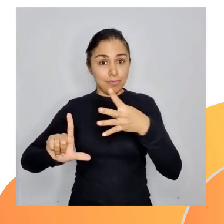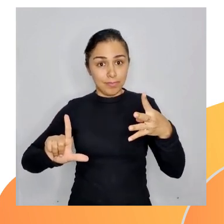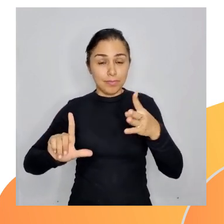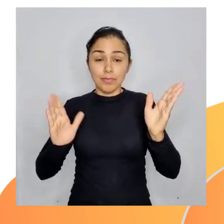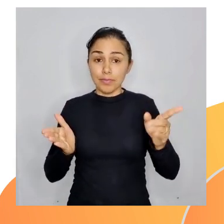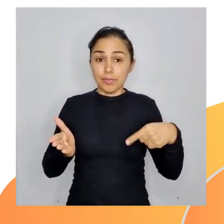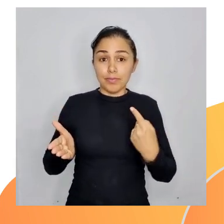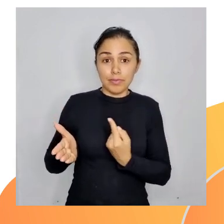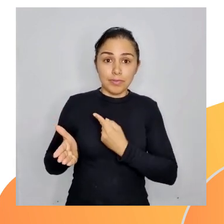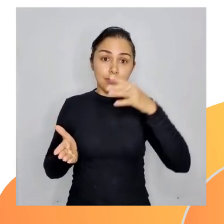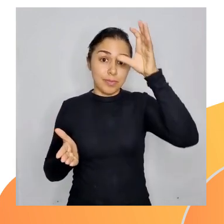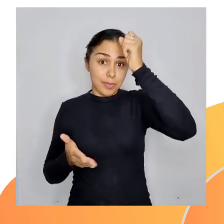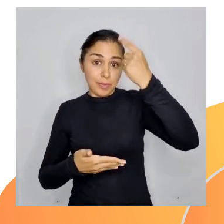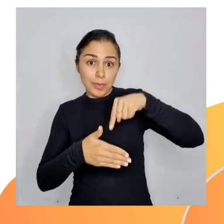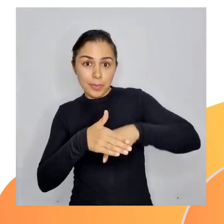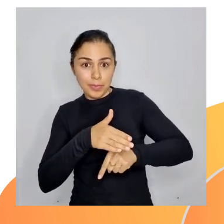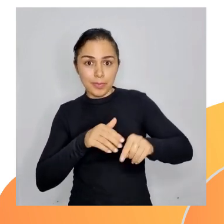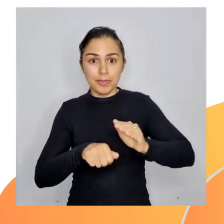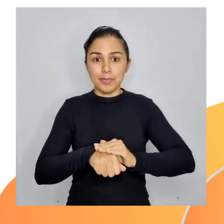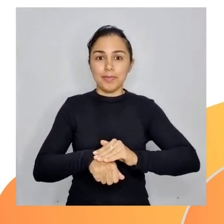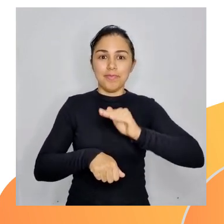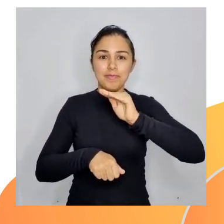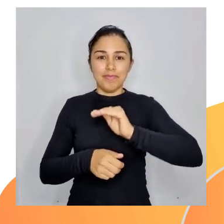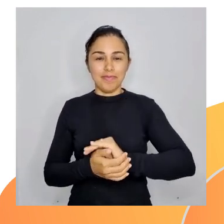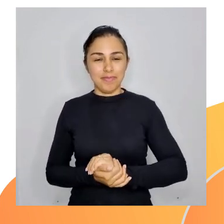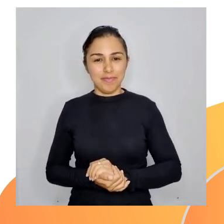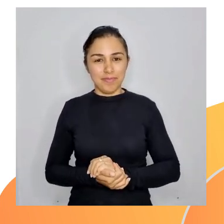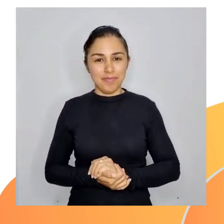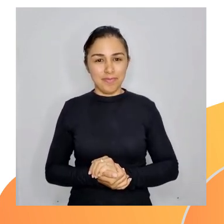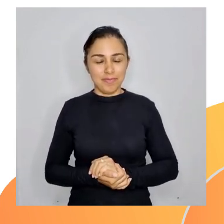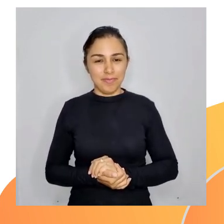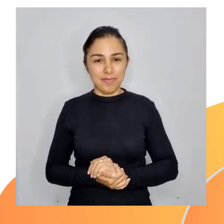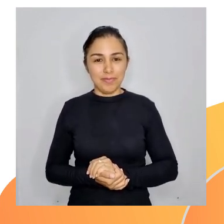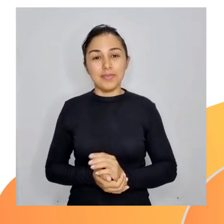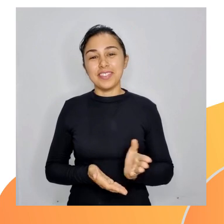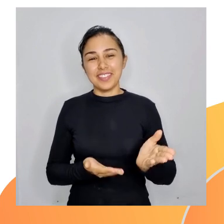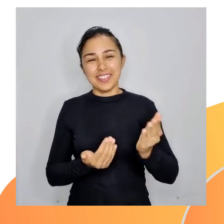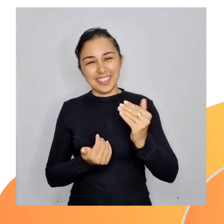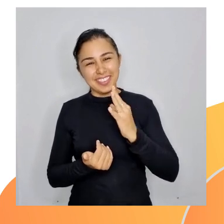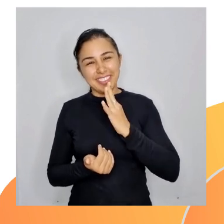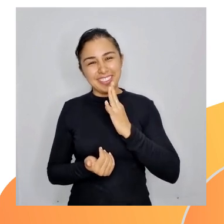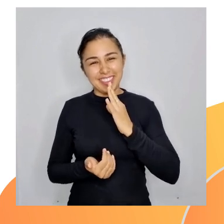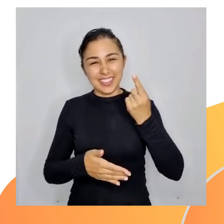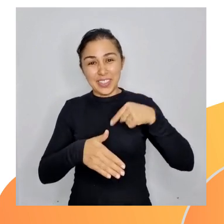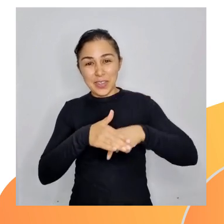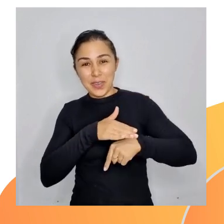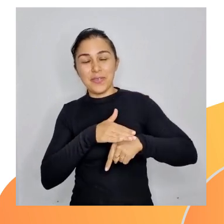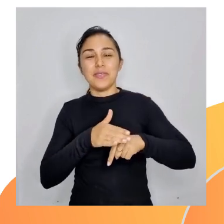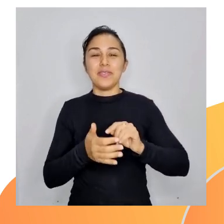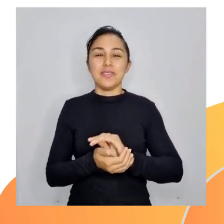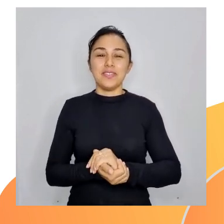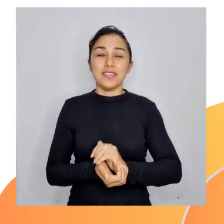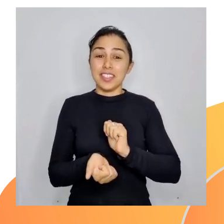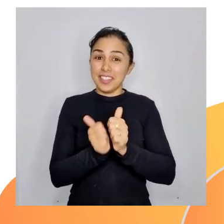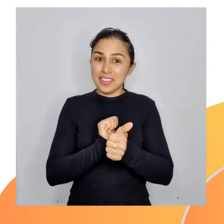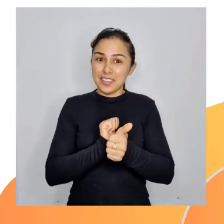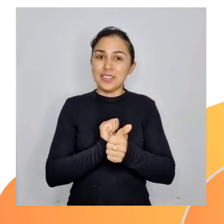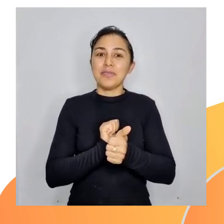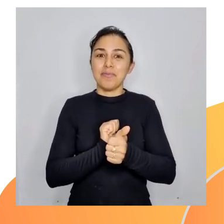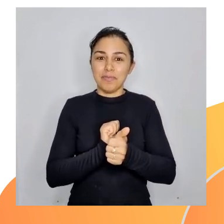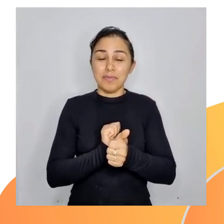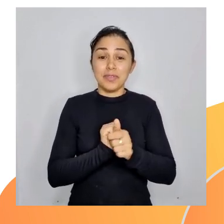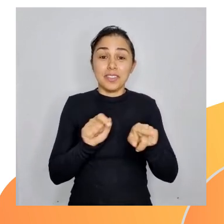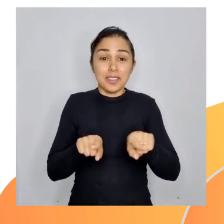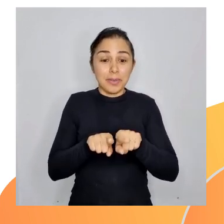um pouquinho mais a respeito desse conteúdo enxadrístico. Então vem comigo, vem conhecer um pouquinho mais desse universo aí